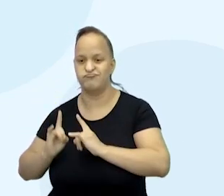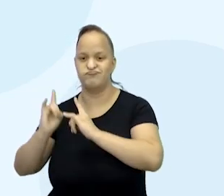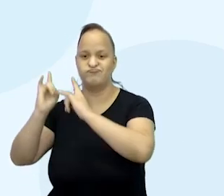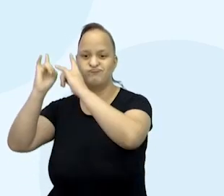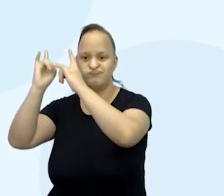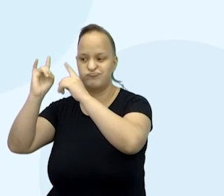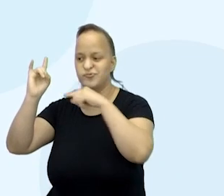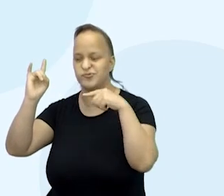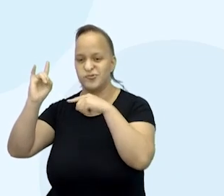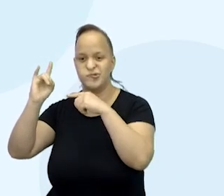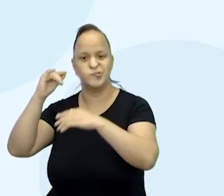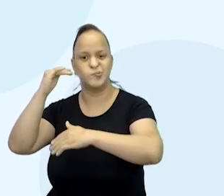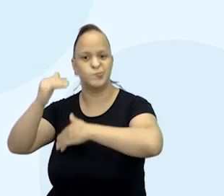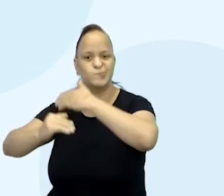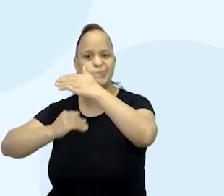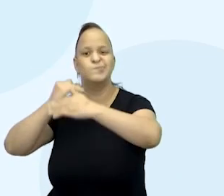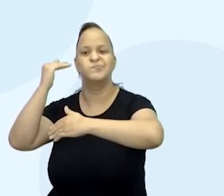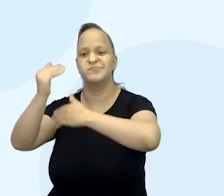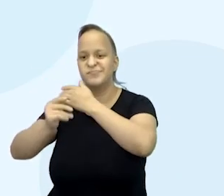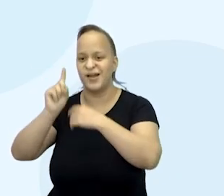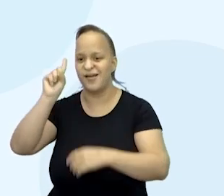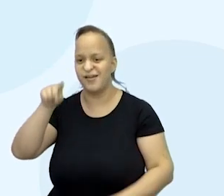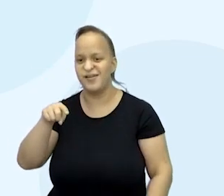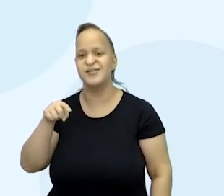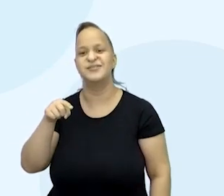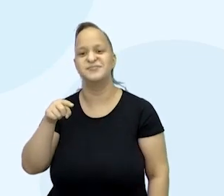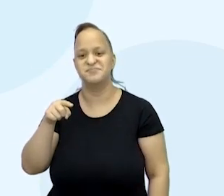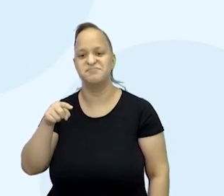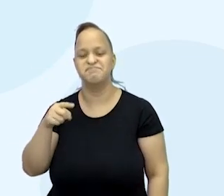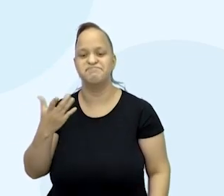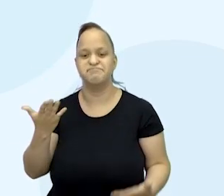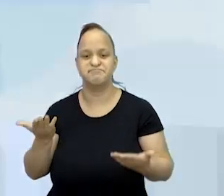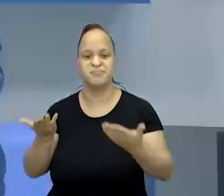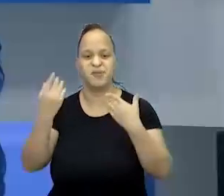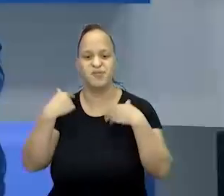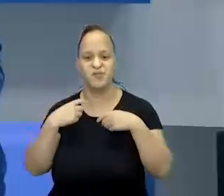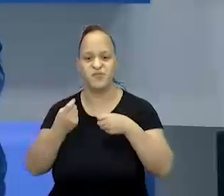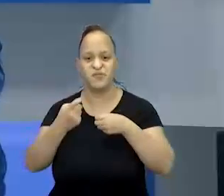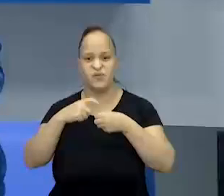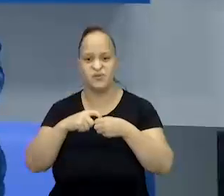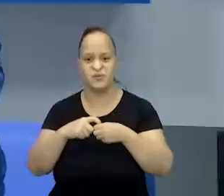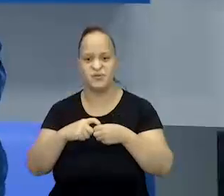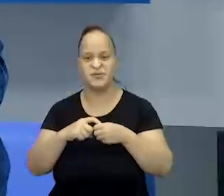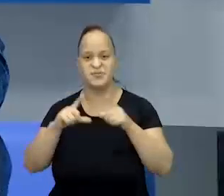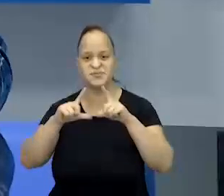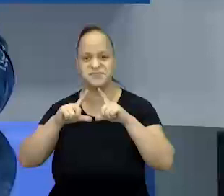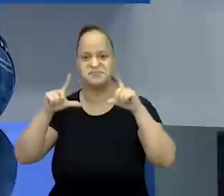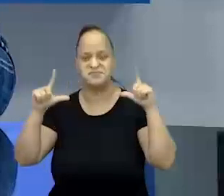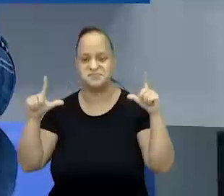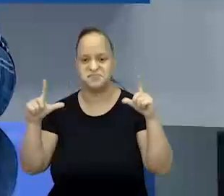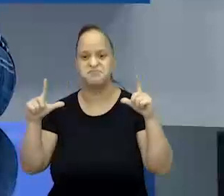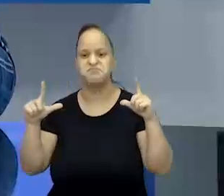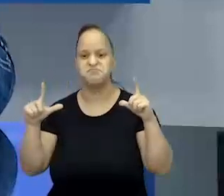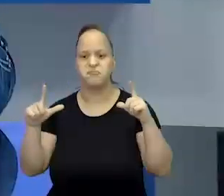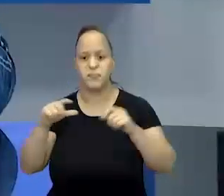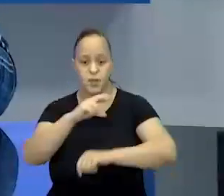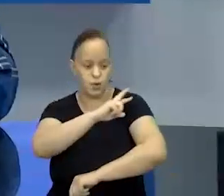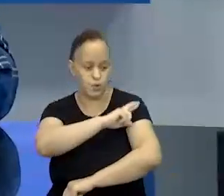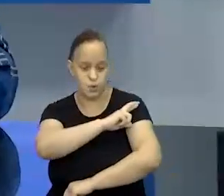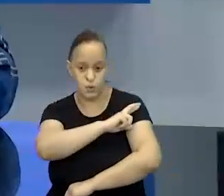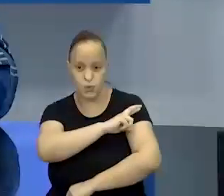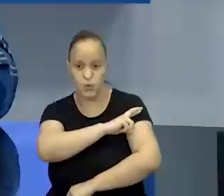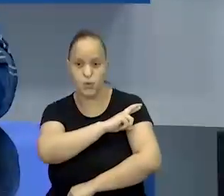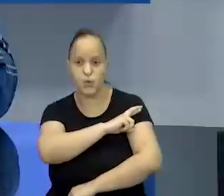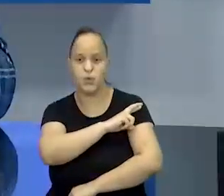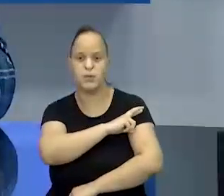de progresso e modernidade. Então, voltando para mim, o Rio de Janeiro, a gente já viu essa modernização, como é que